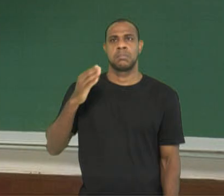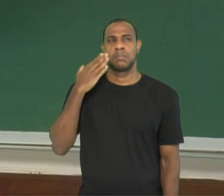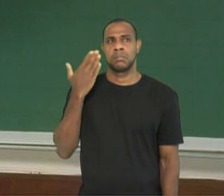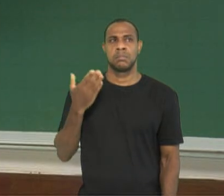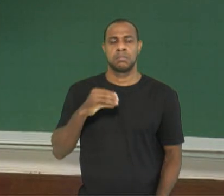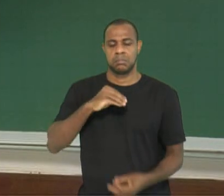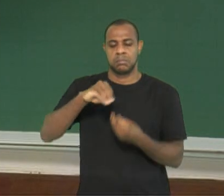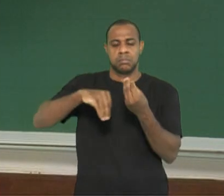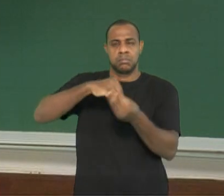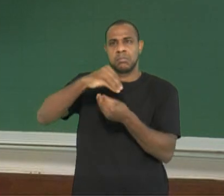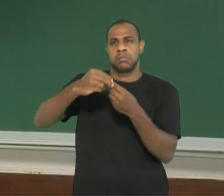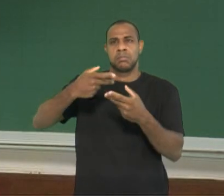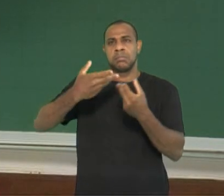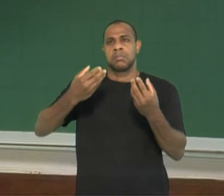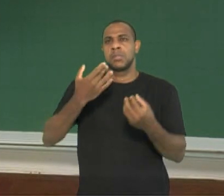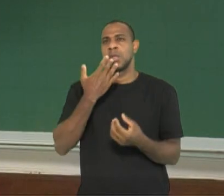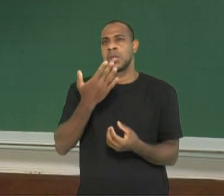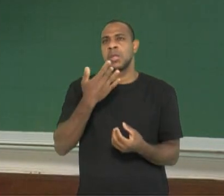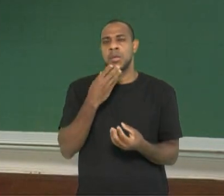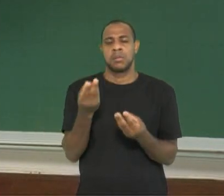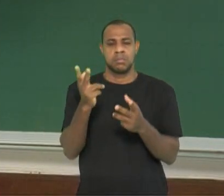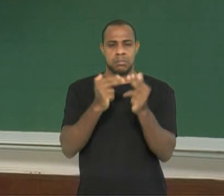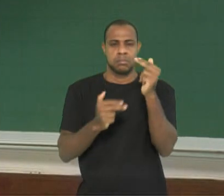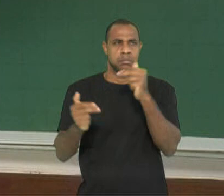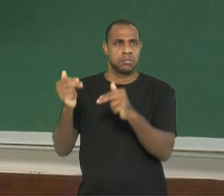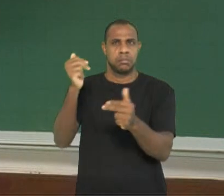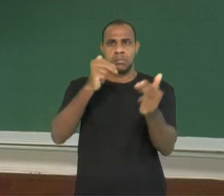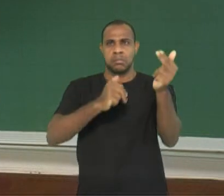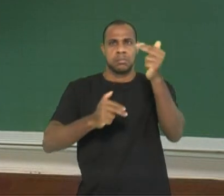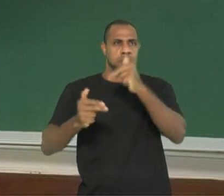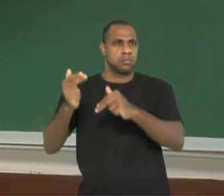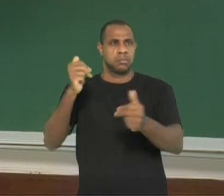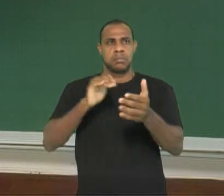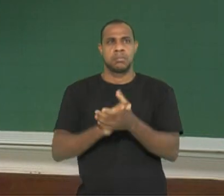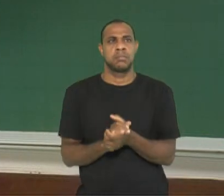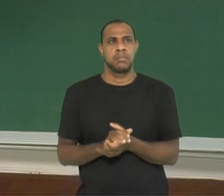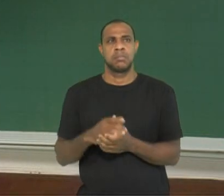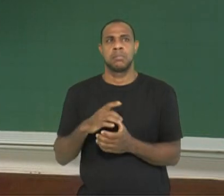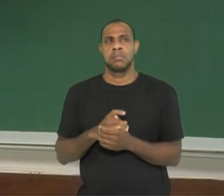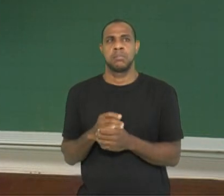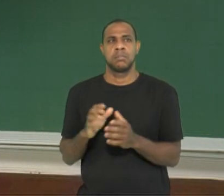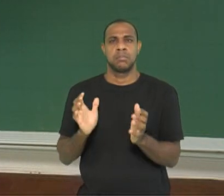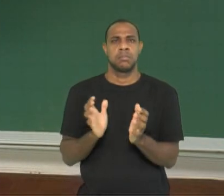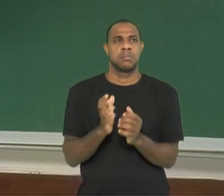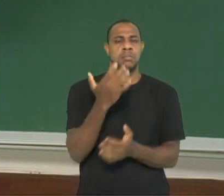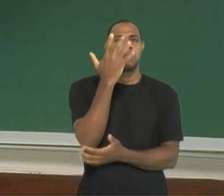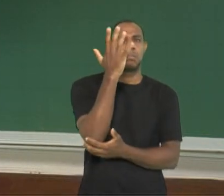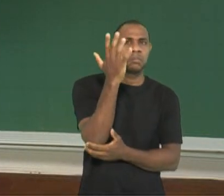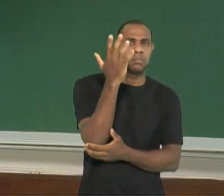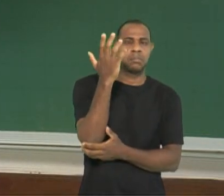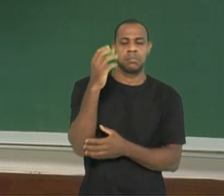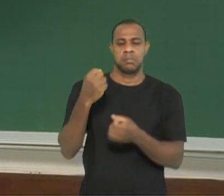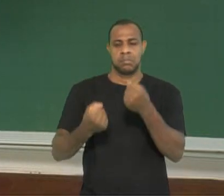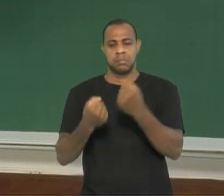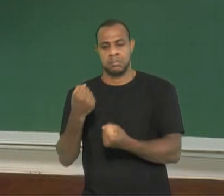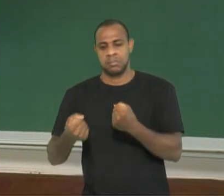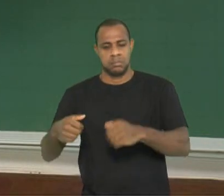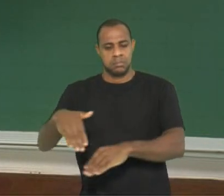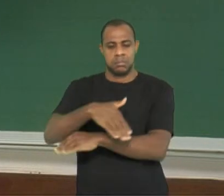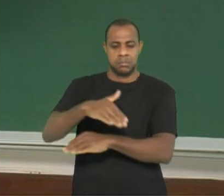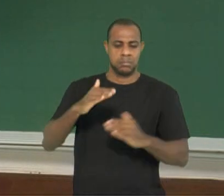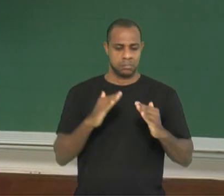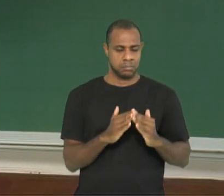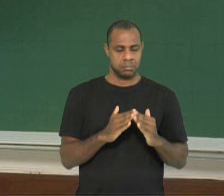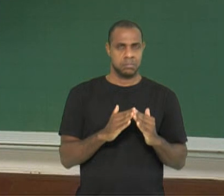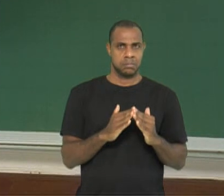e coloco dentro de uma obra de arte. Digamos assim, vou fazer um quadro a óleo, eu coloco uma árvore, coloco um carro, daí coloco uma rua e coloco uma casa. Isso é